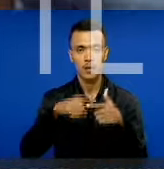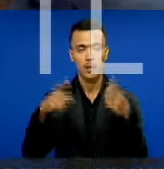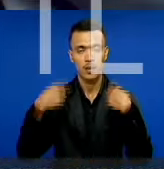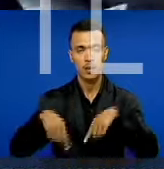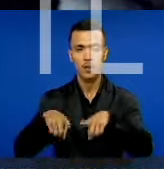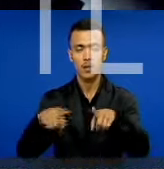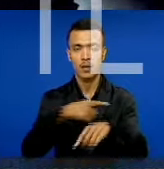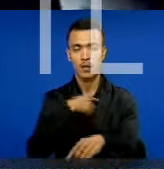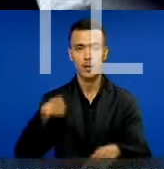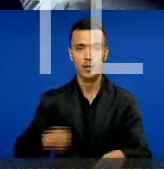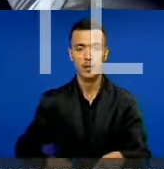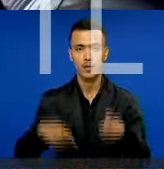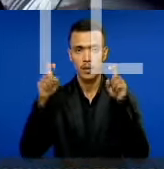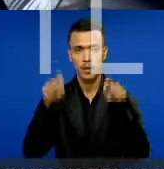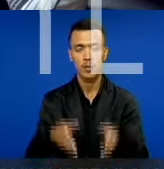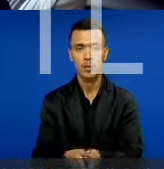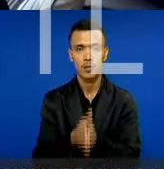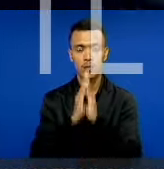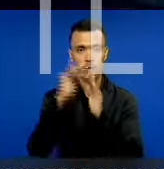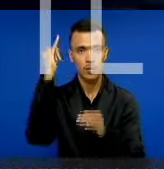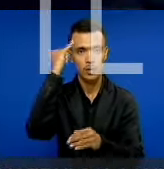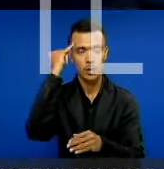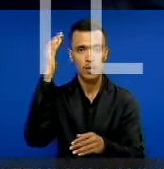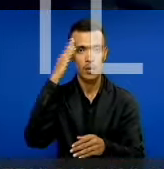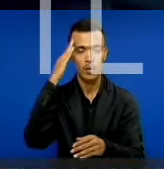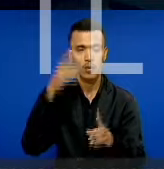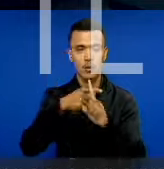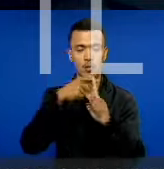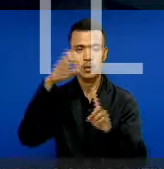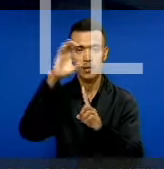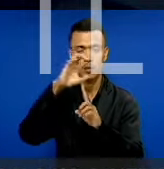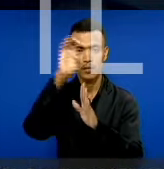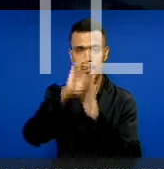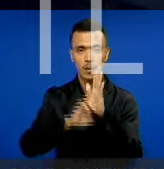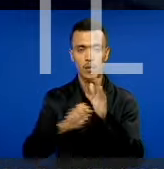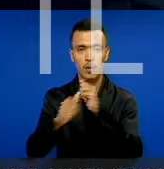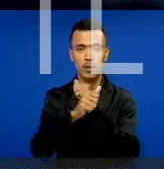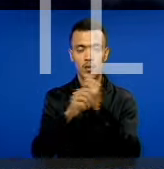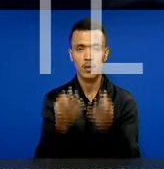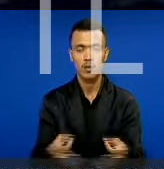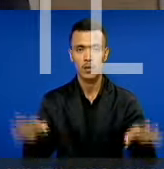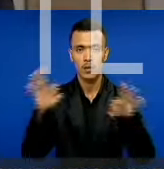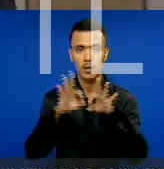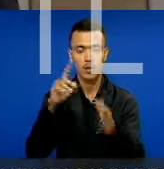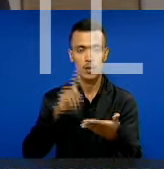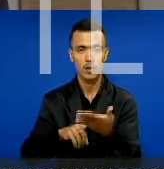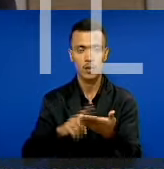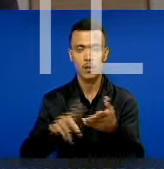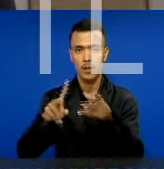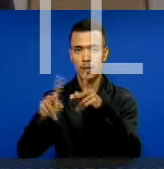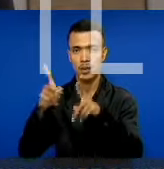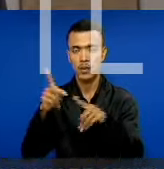ba China, precisa russo moça ideia no Hanoi o chefe Estado. O assunto importante, né, a tu discute no relação bilateral